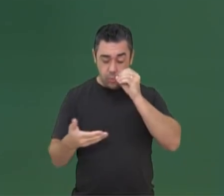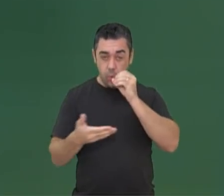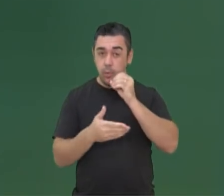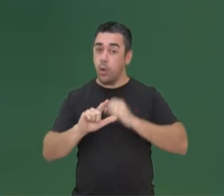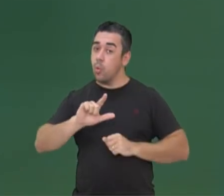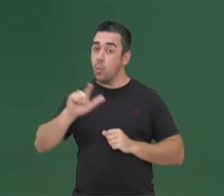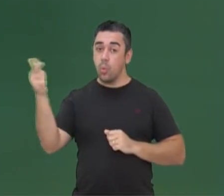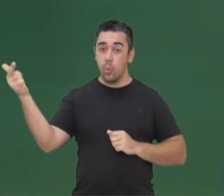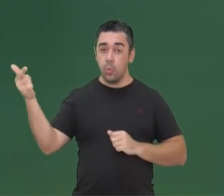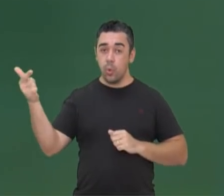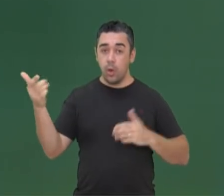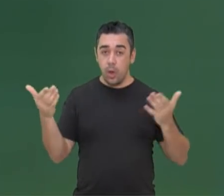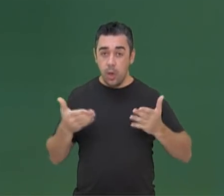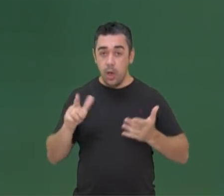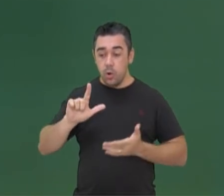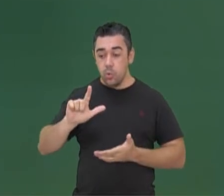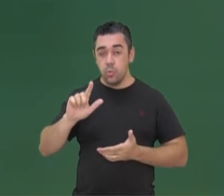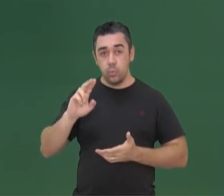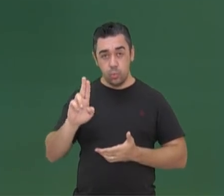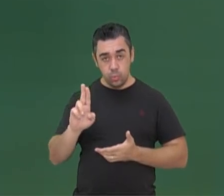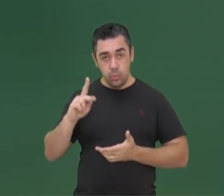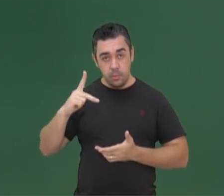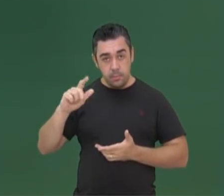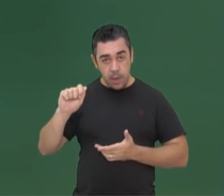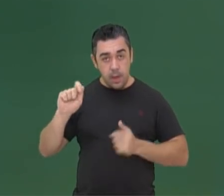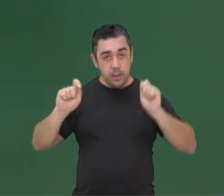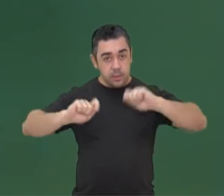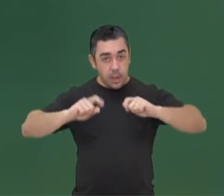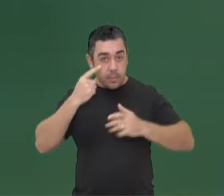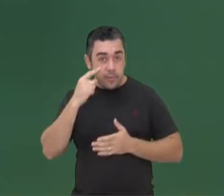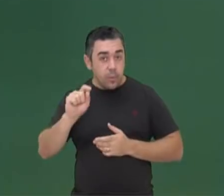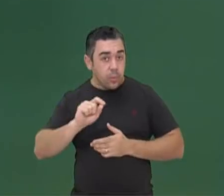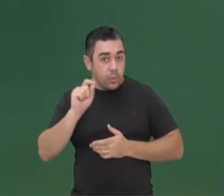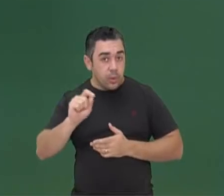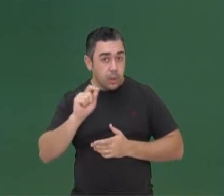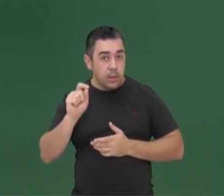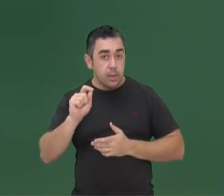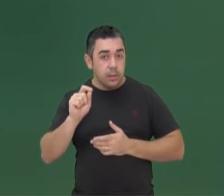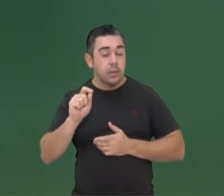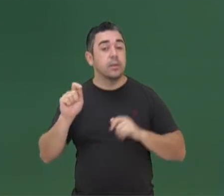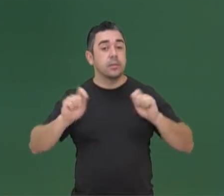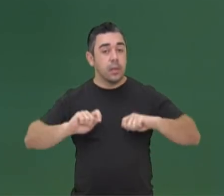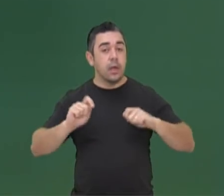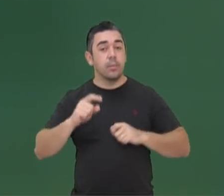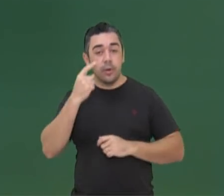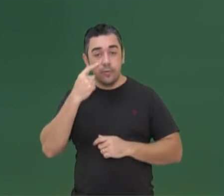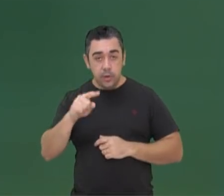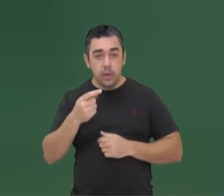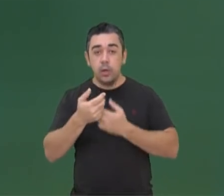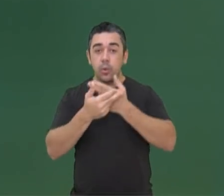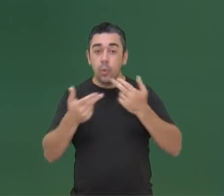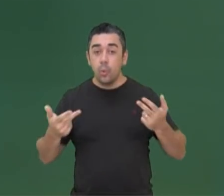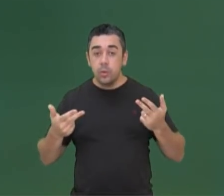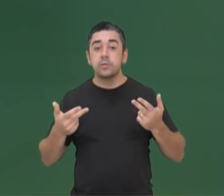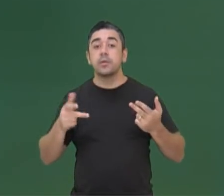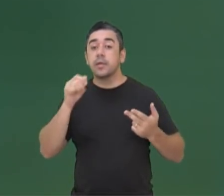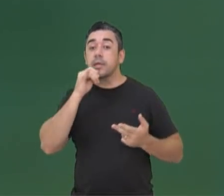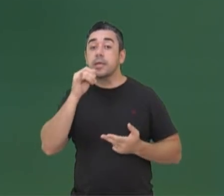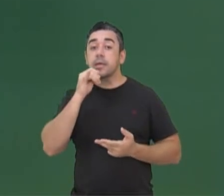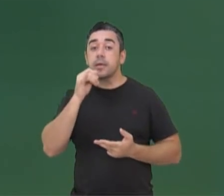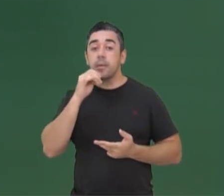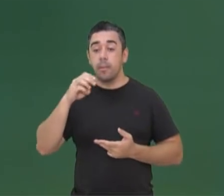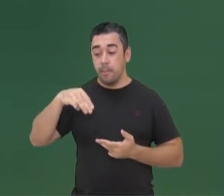outro instrumento. A lupa, essa que eu estou mostrando aqui para vocês, serve para visualizar, para ampliar